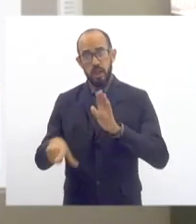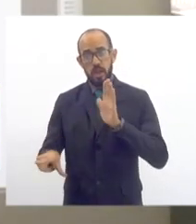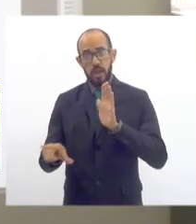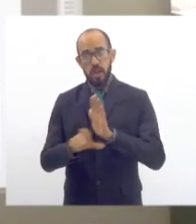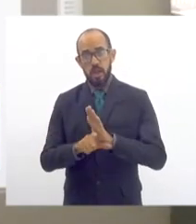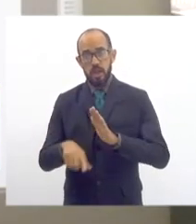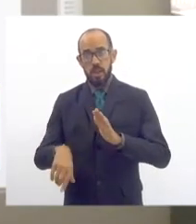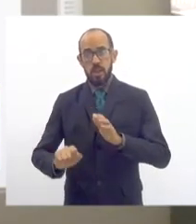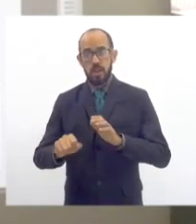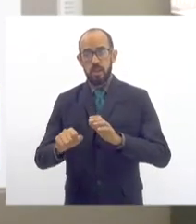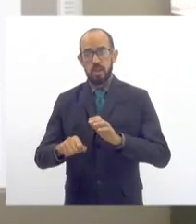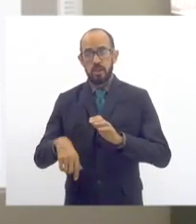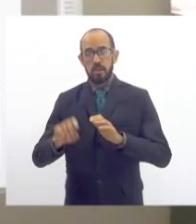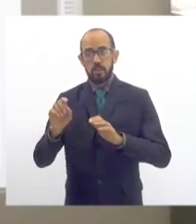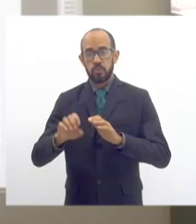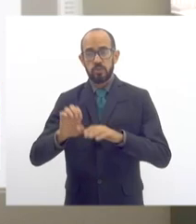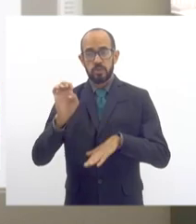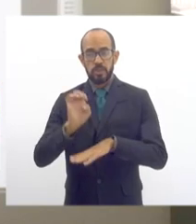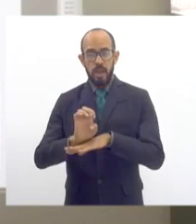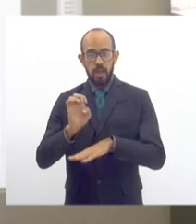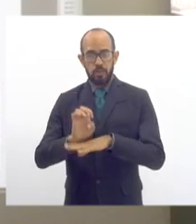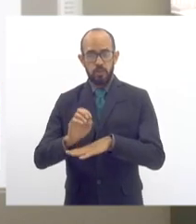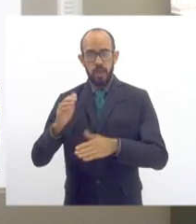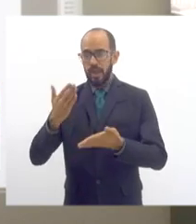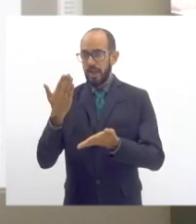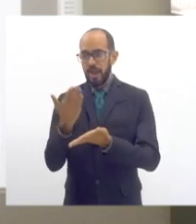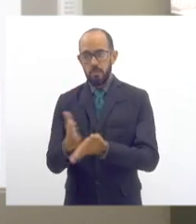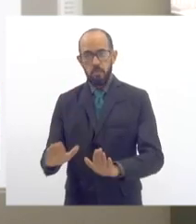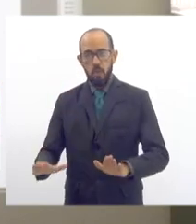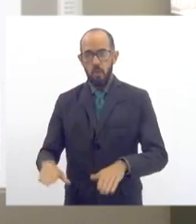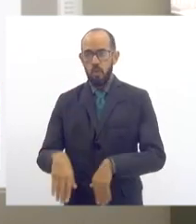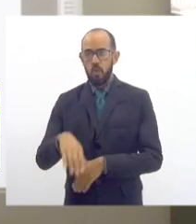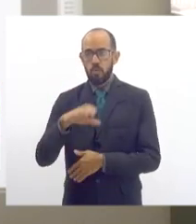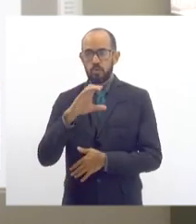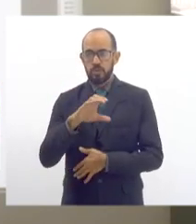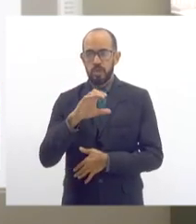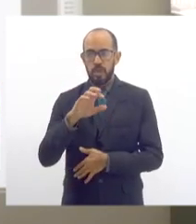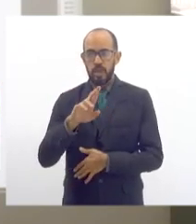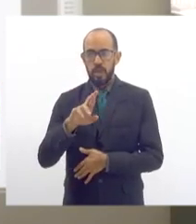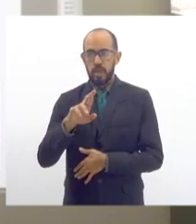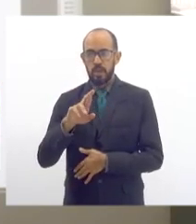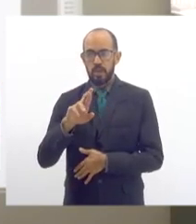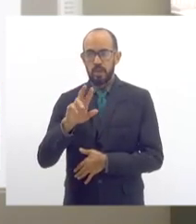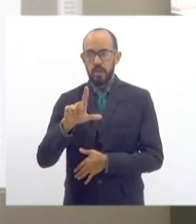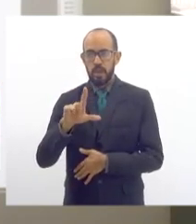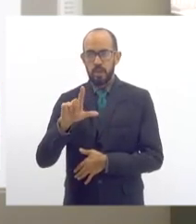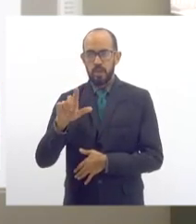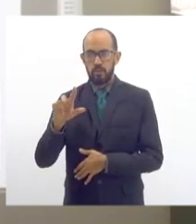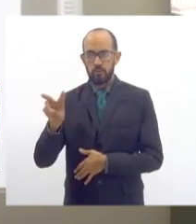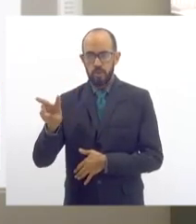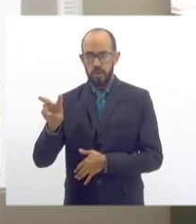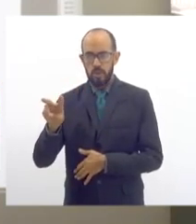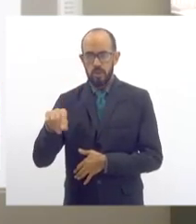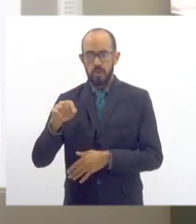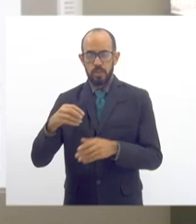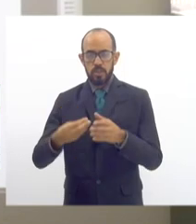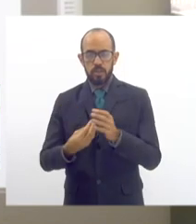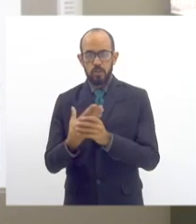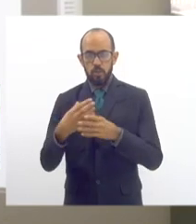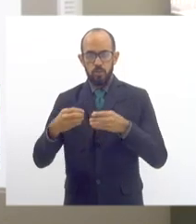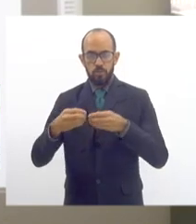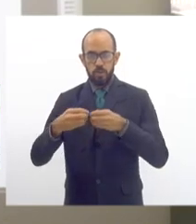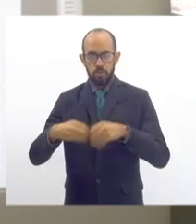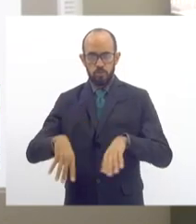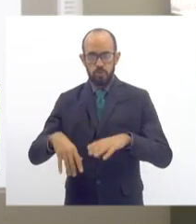de CRLV, que mesmo trazendo esse dano ao erário, né, trazendo esse problema